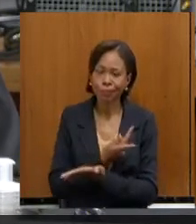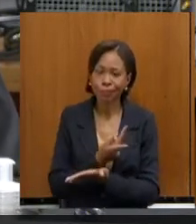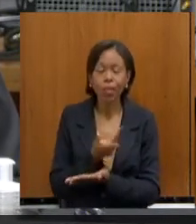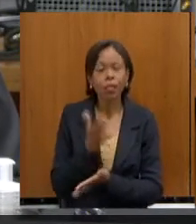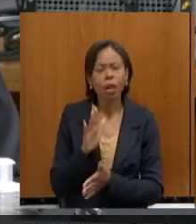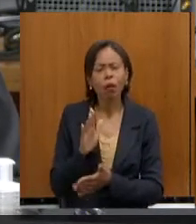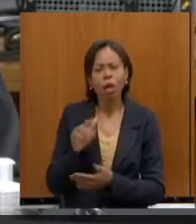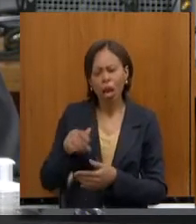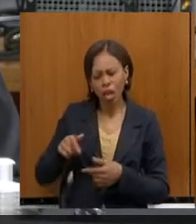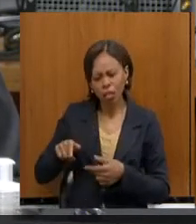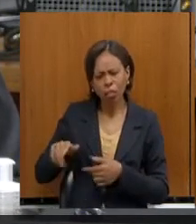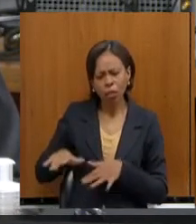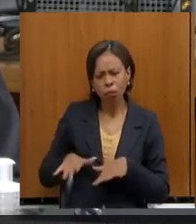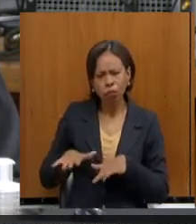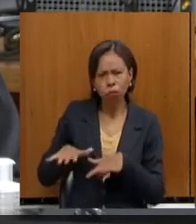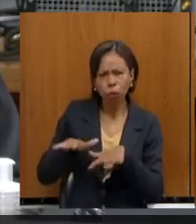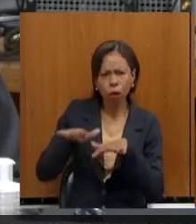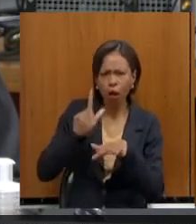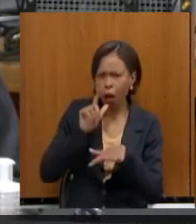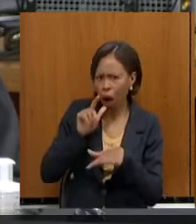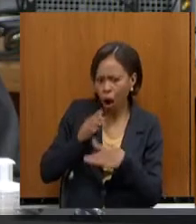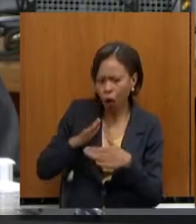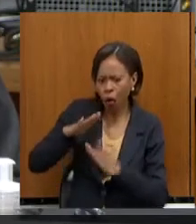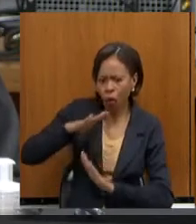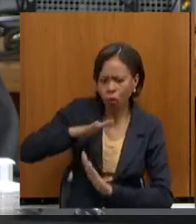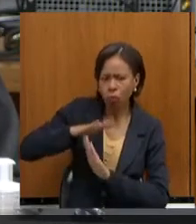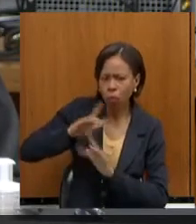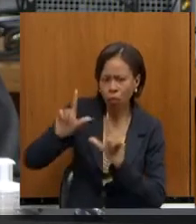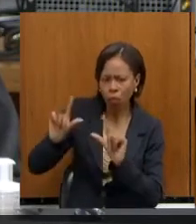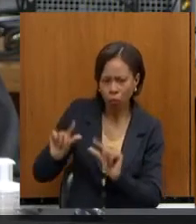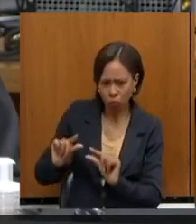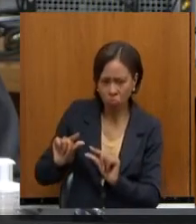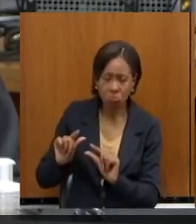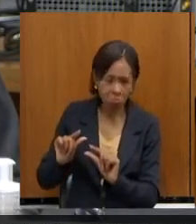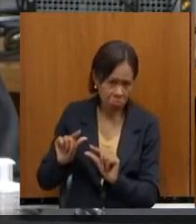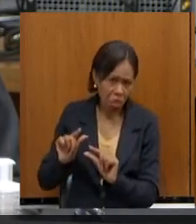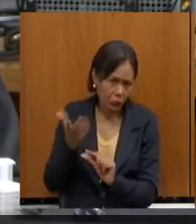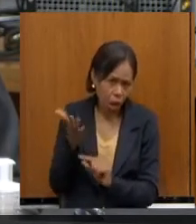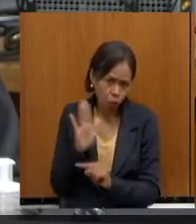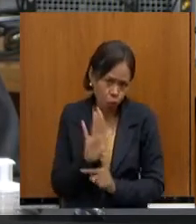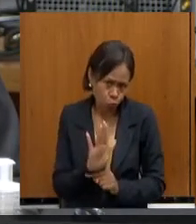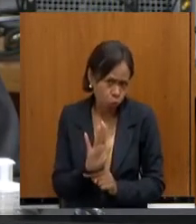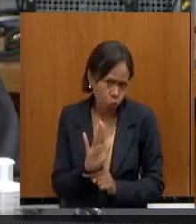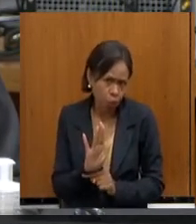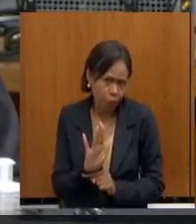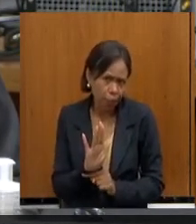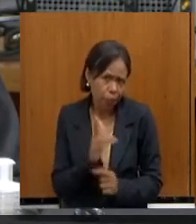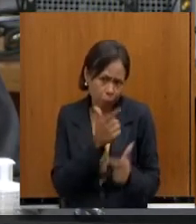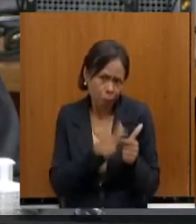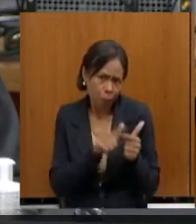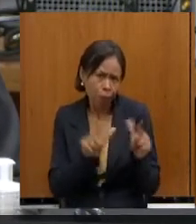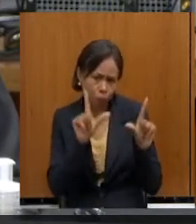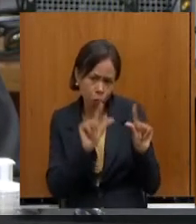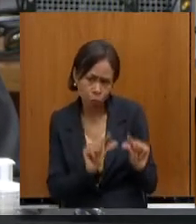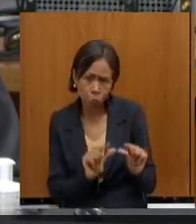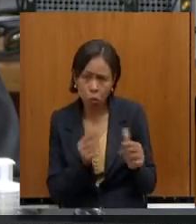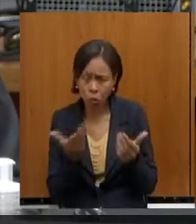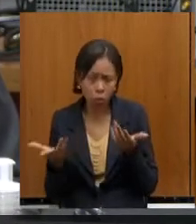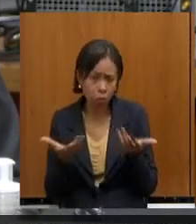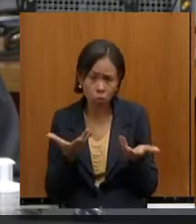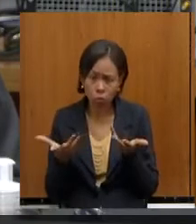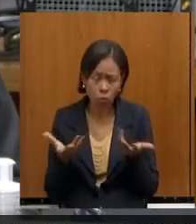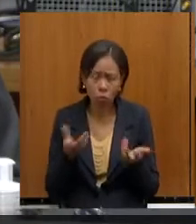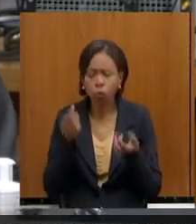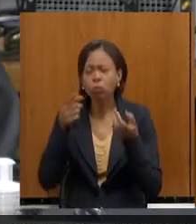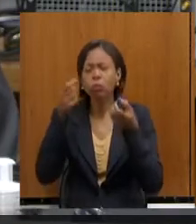como poderia Minimizar amenizar a questão da crise hídrica para um assustado a importância de se manter esse mínimo enfim que